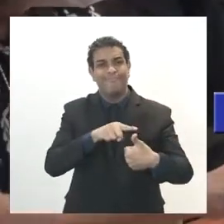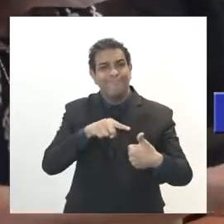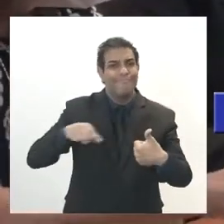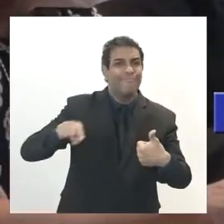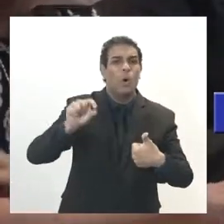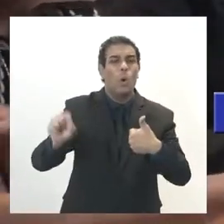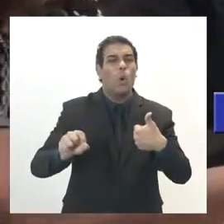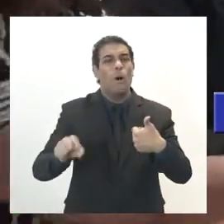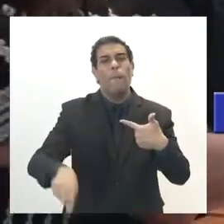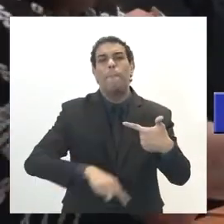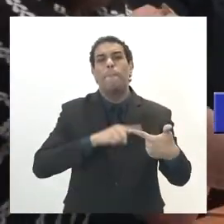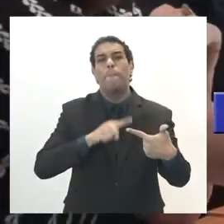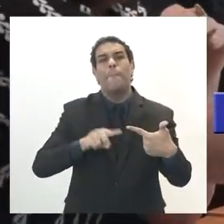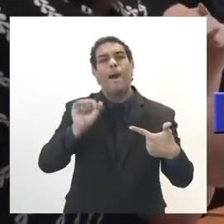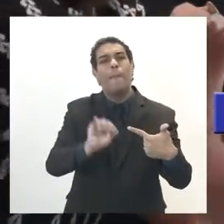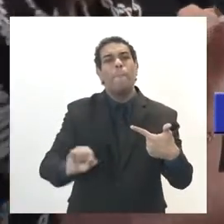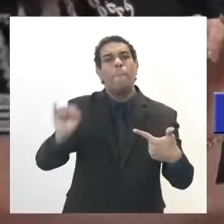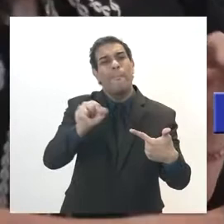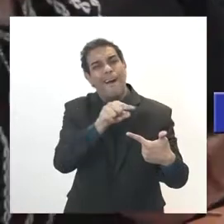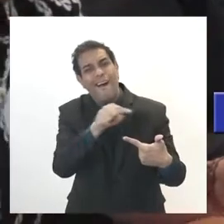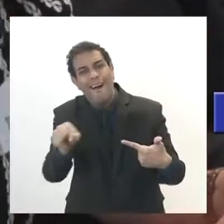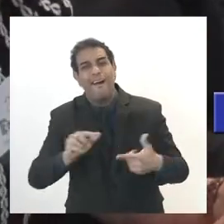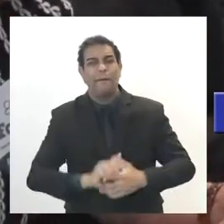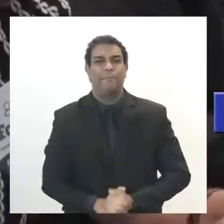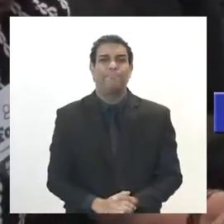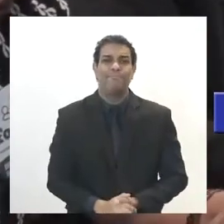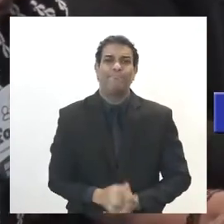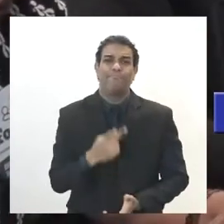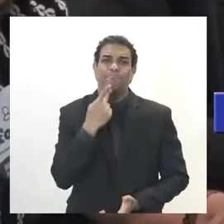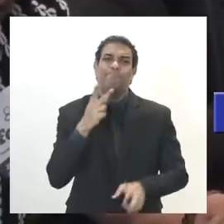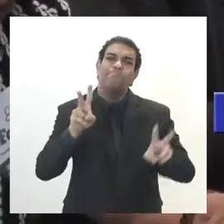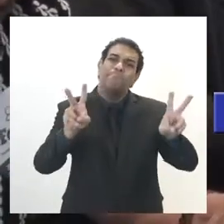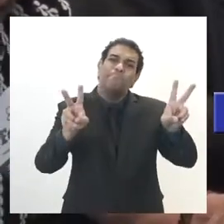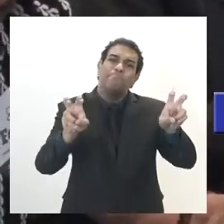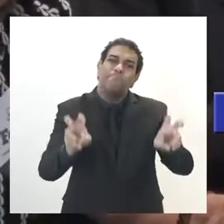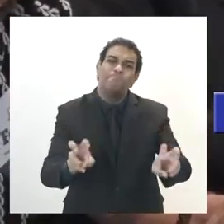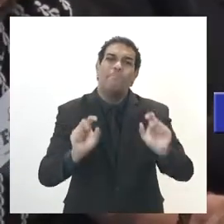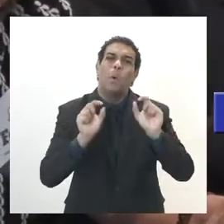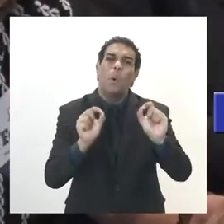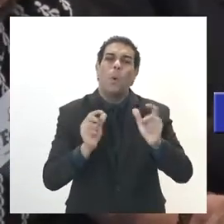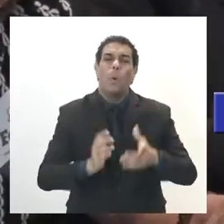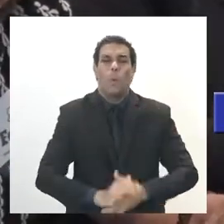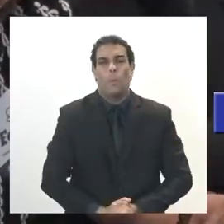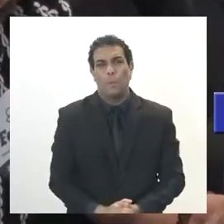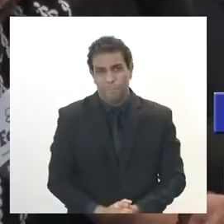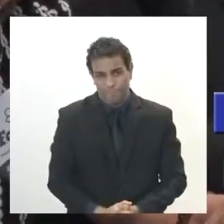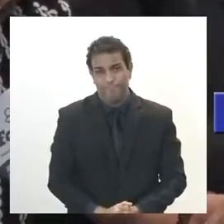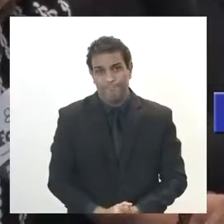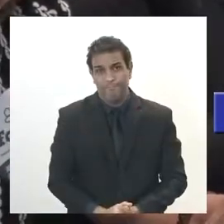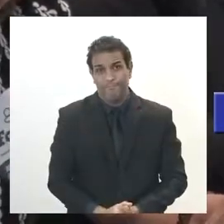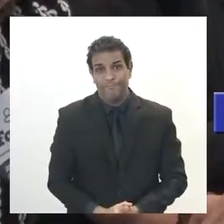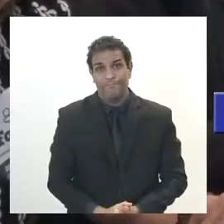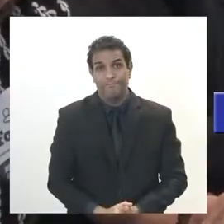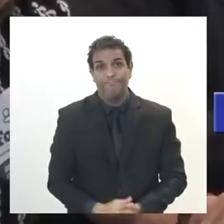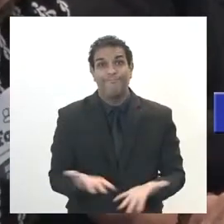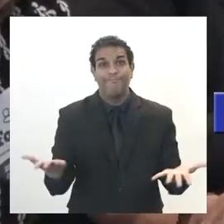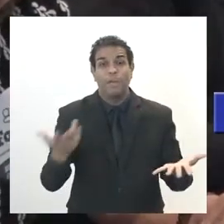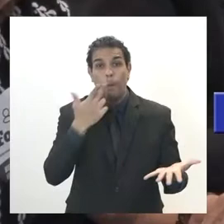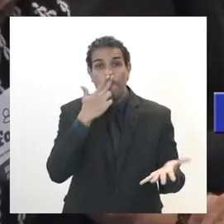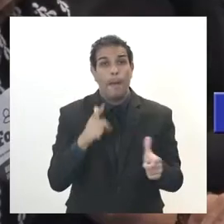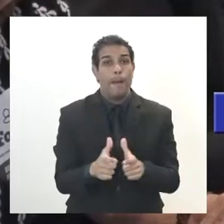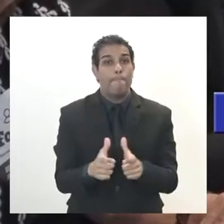desmontar é esse outro elemento muito comum é falar sobre é falar sobre aumento